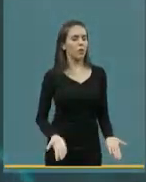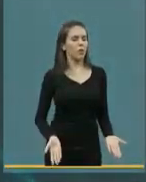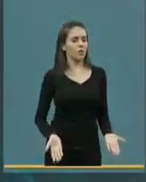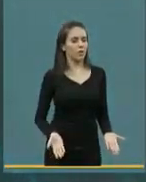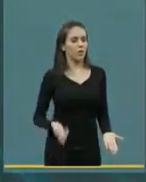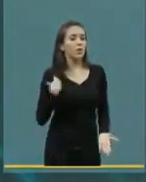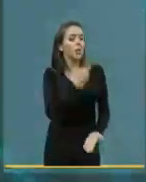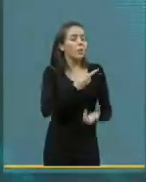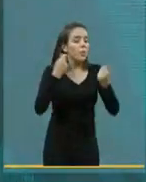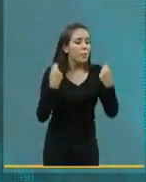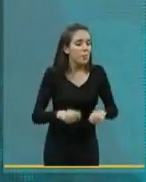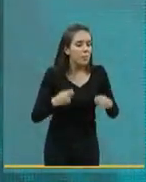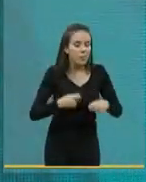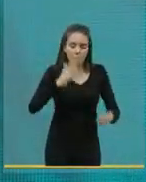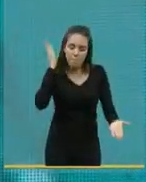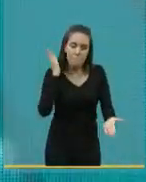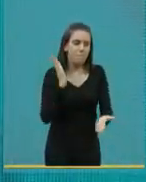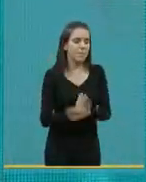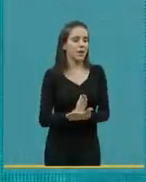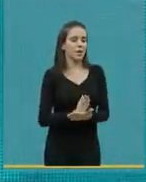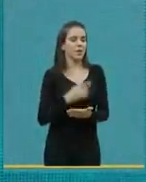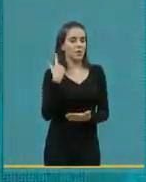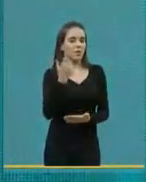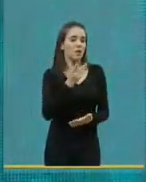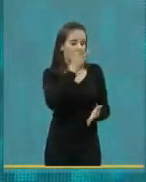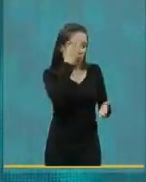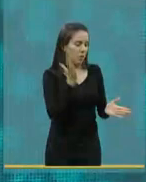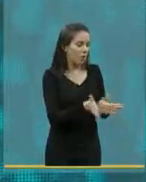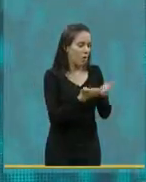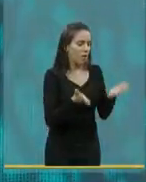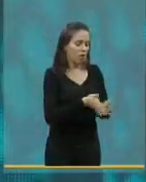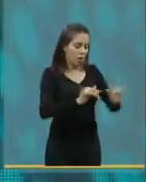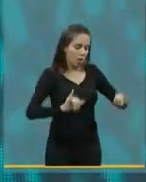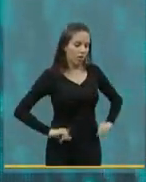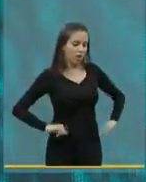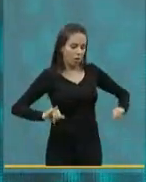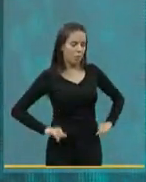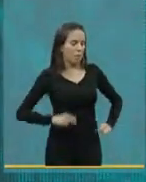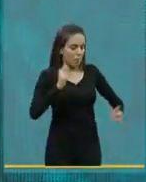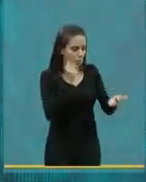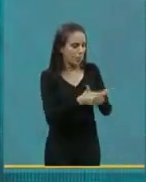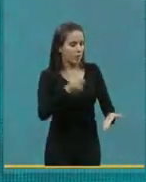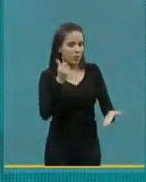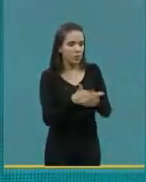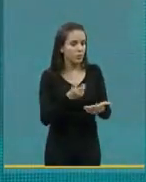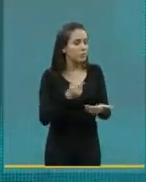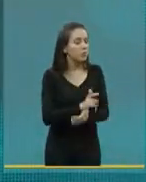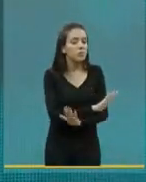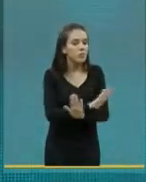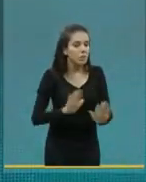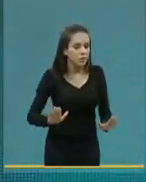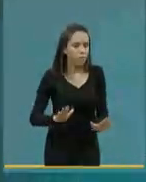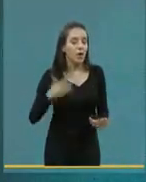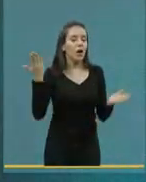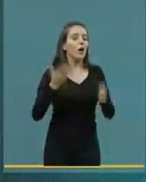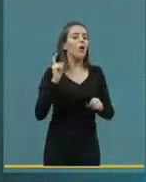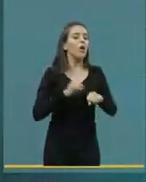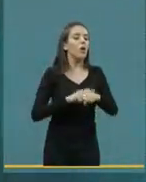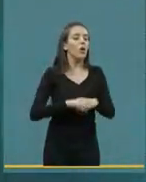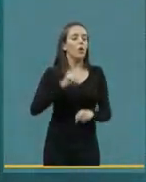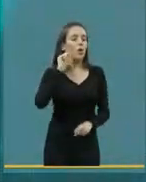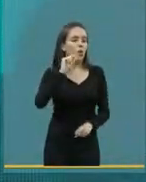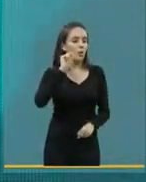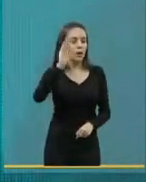deixar de querer que cada vez mais os pobres paguem a conta chegou a hora da gente fazer o